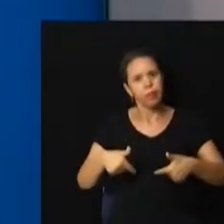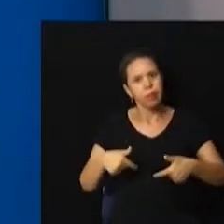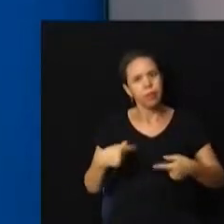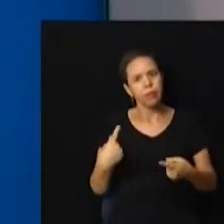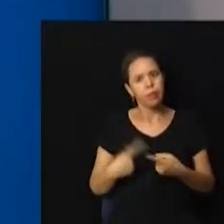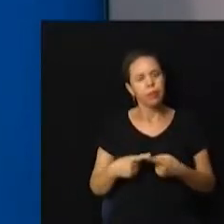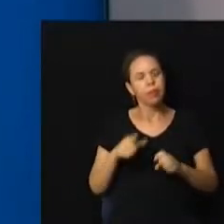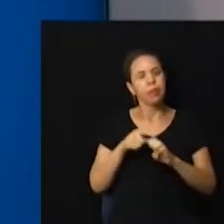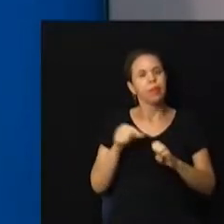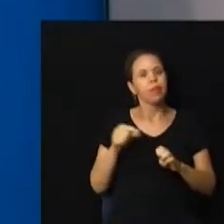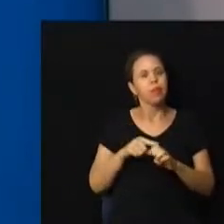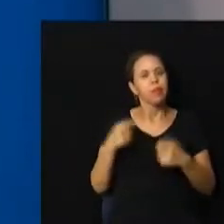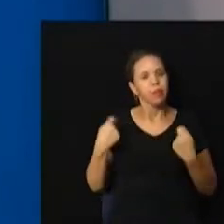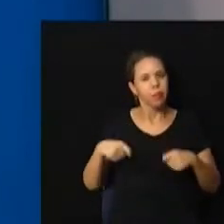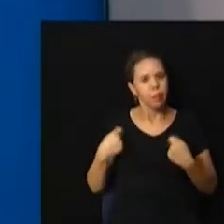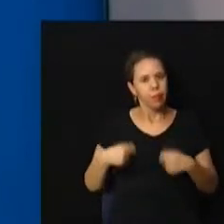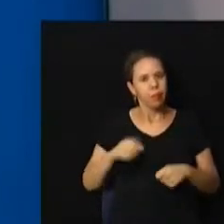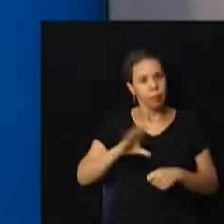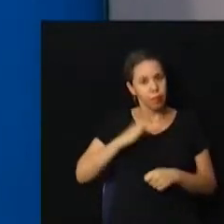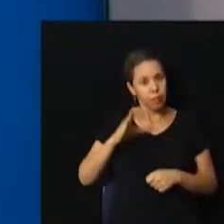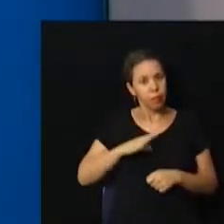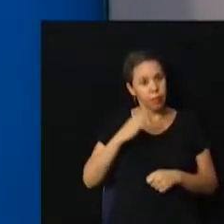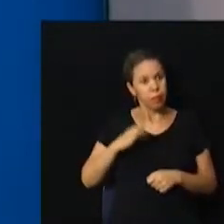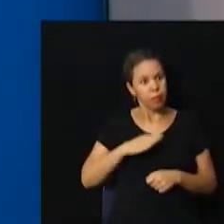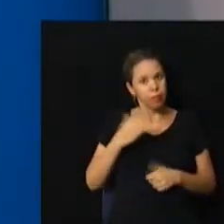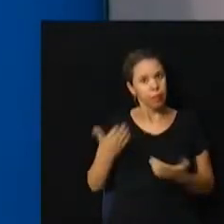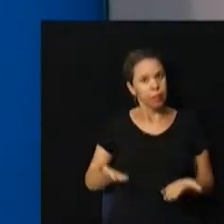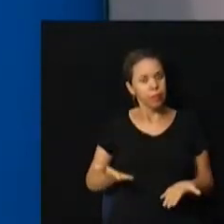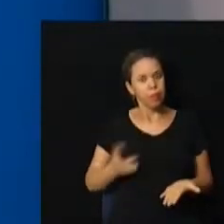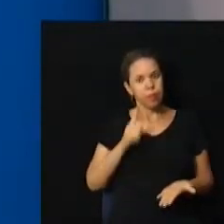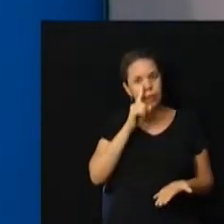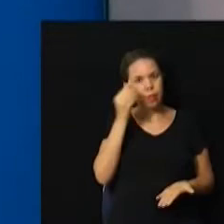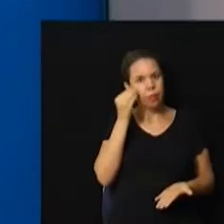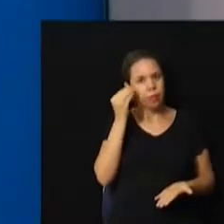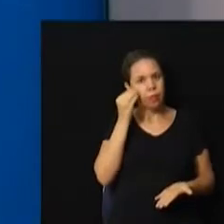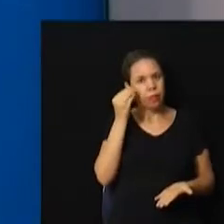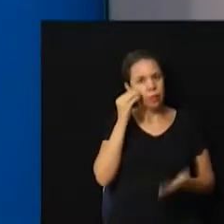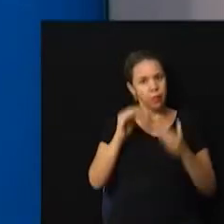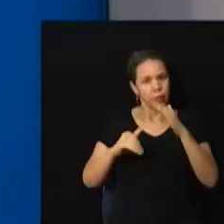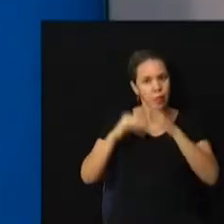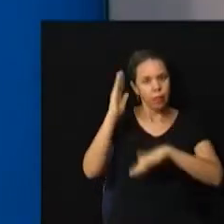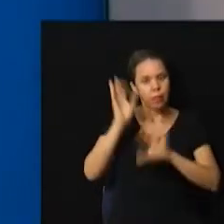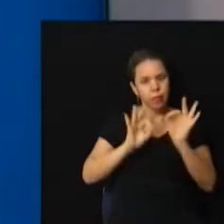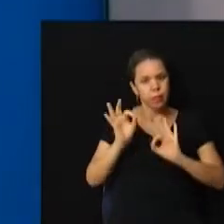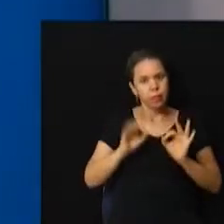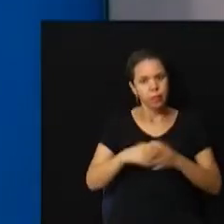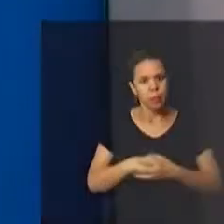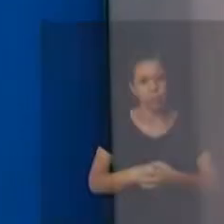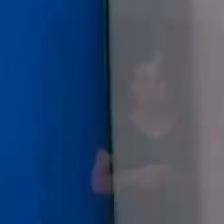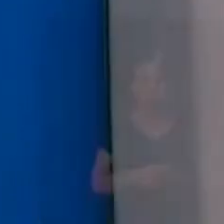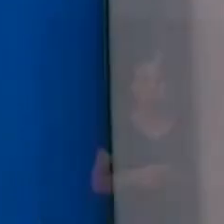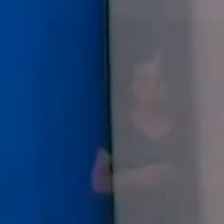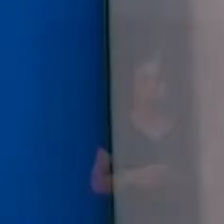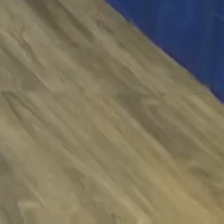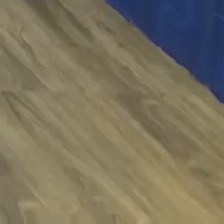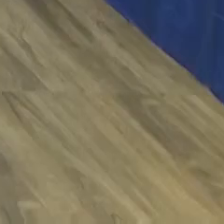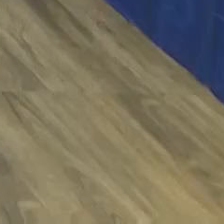atitude, porque empreender é preciso ter coragem, né, arriscar, mas acima de tudo planejar.